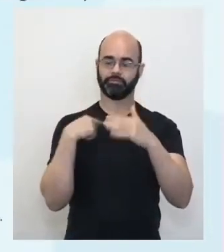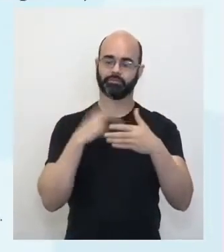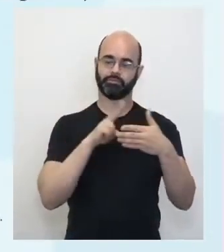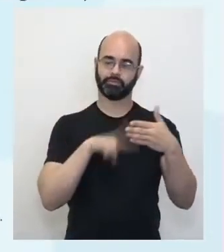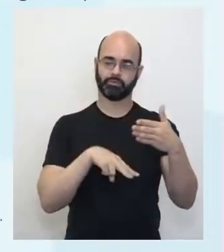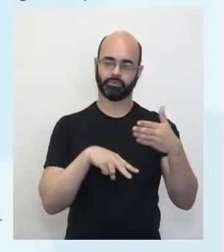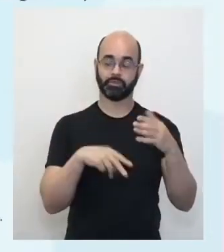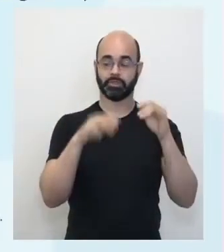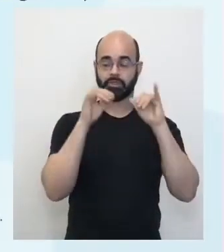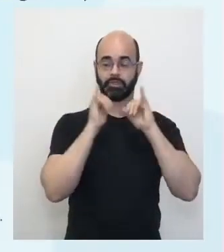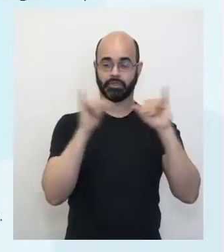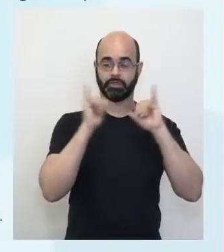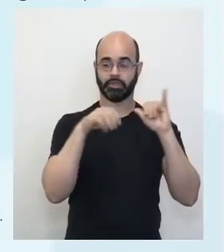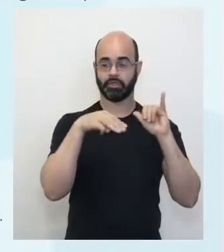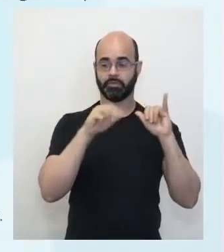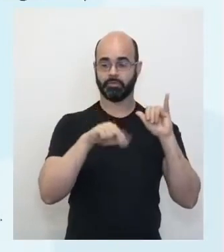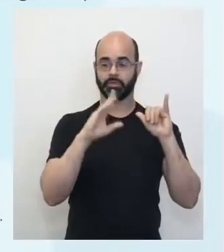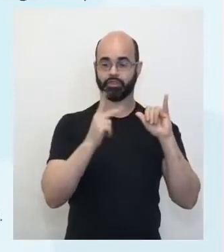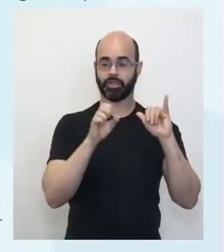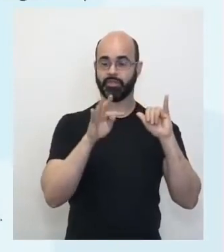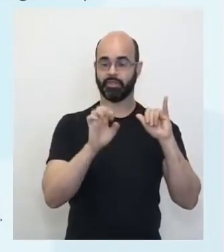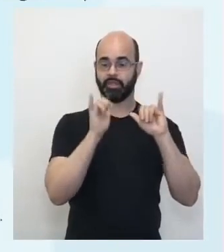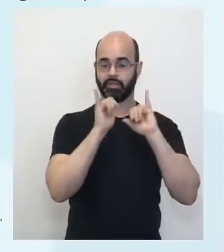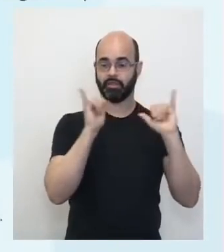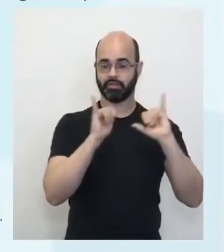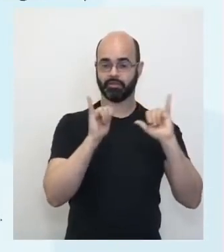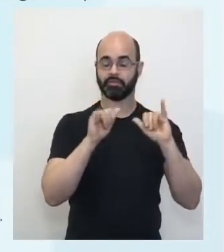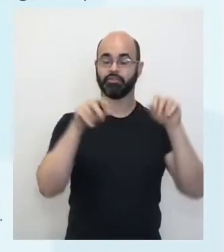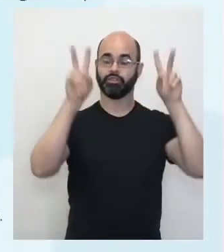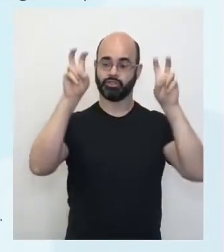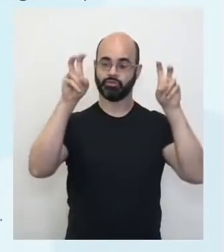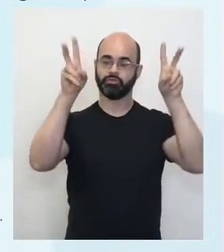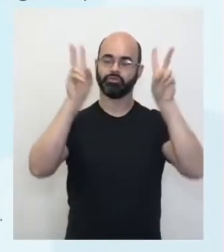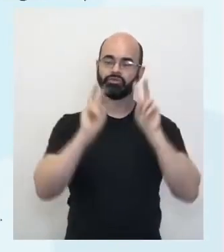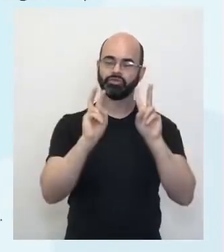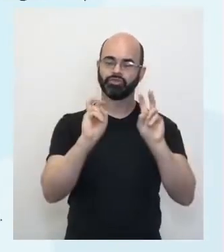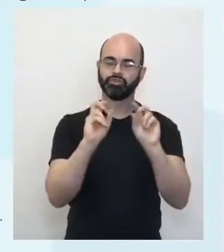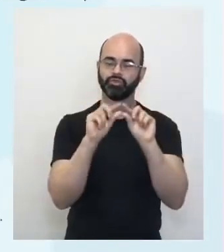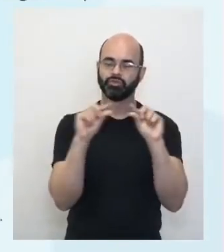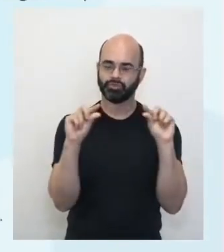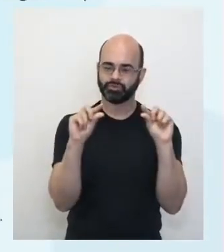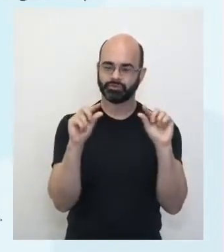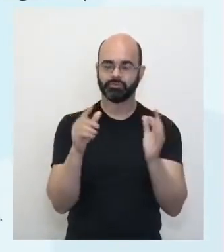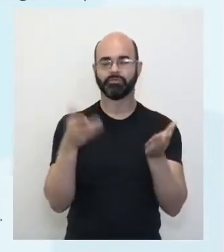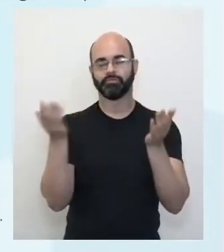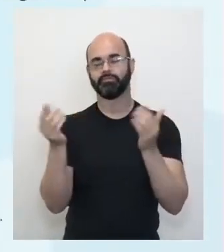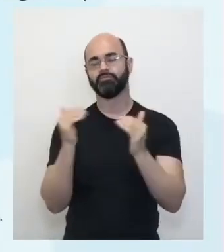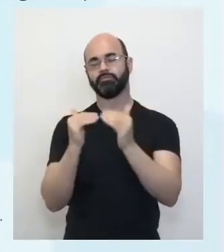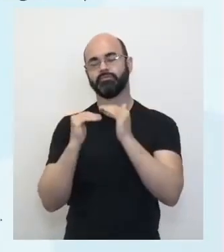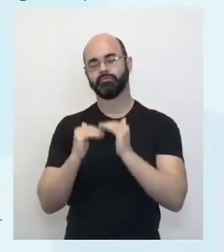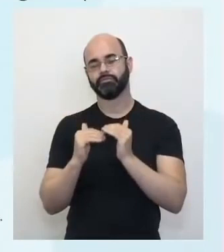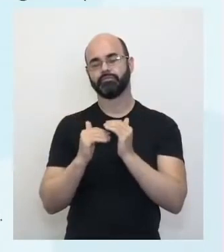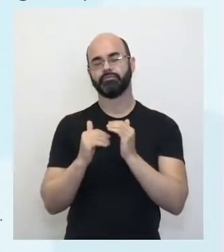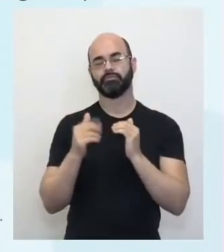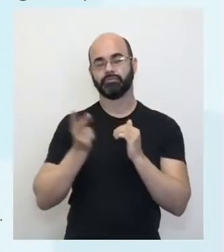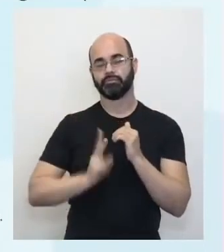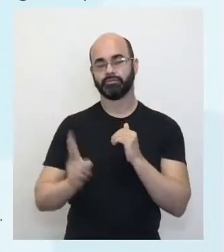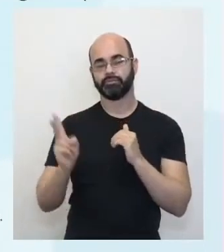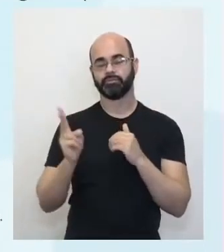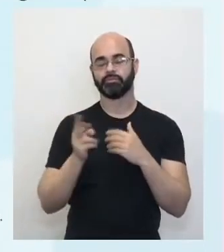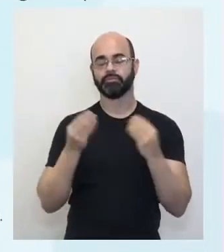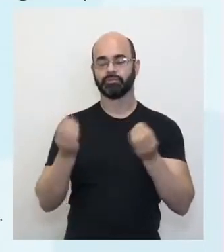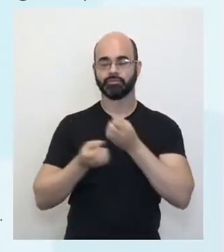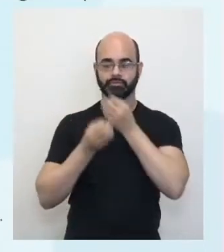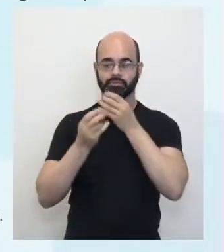lá a manchete, o título, né, o subtítulo. E agora, na sequência, atividades relacionadas às